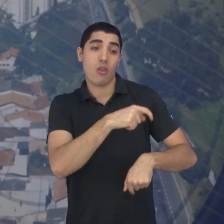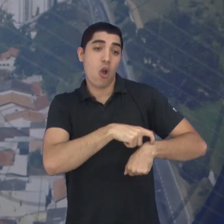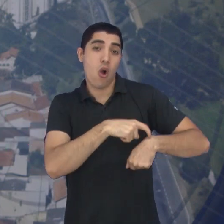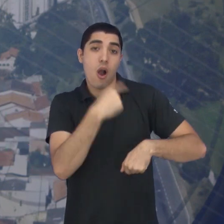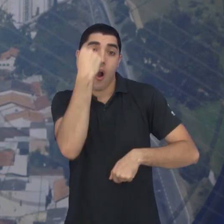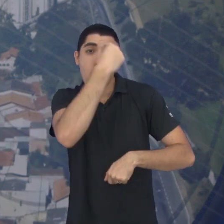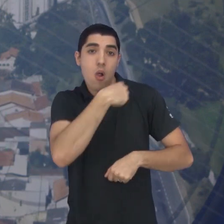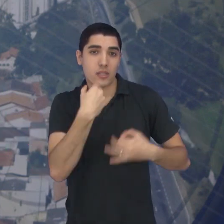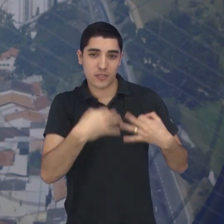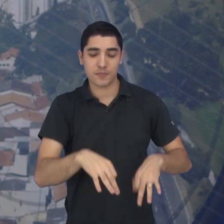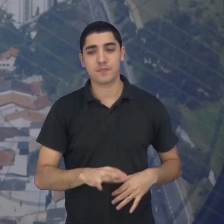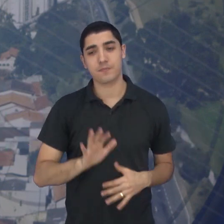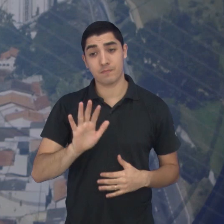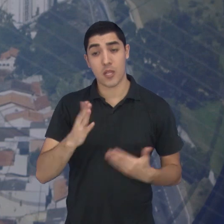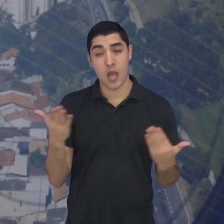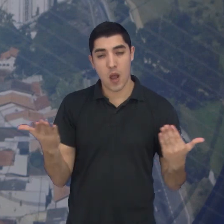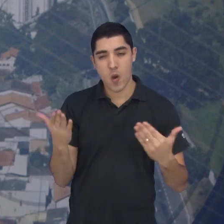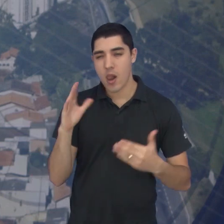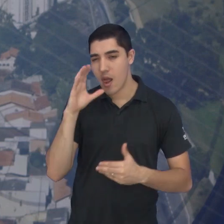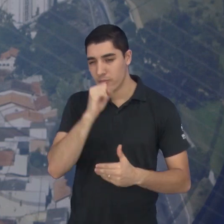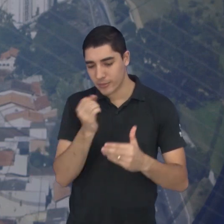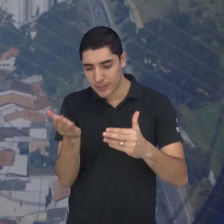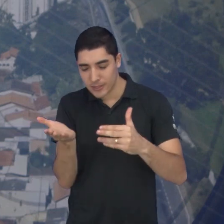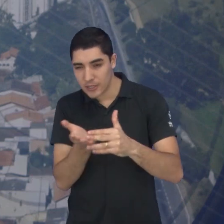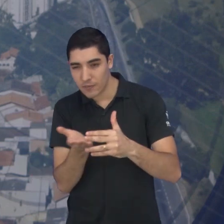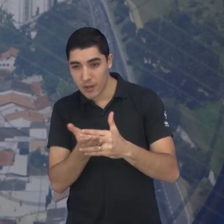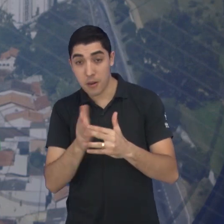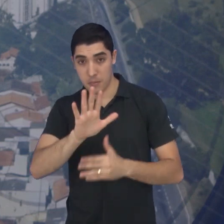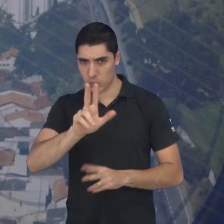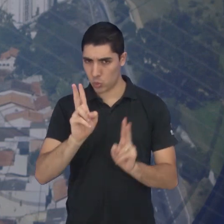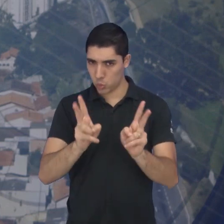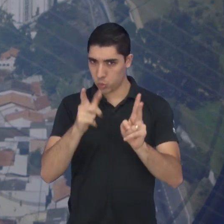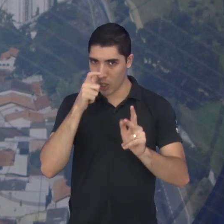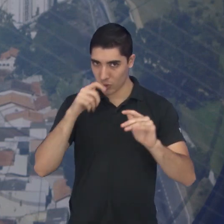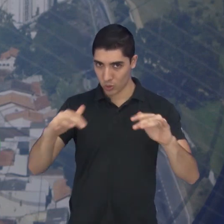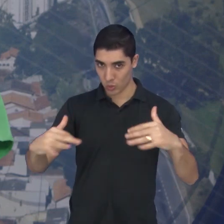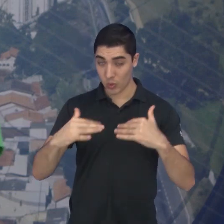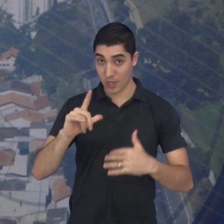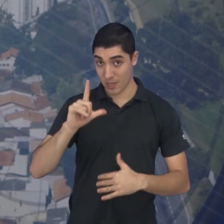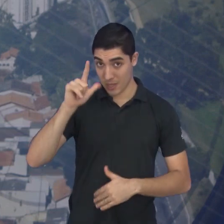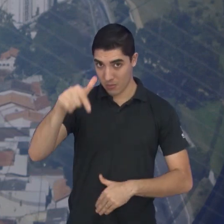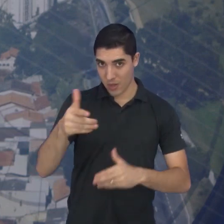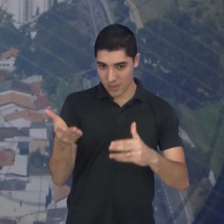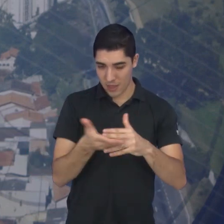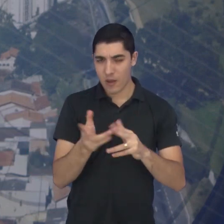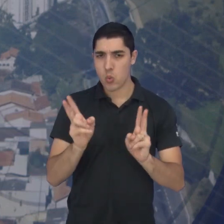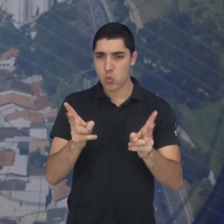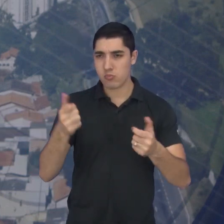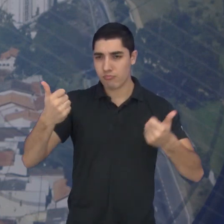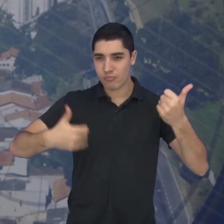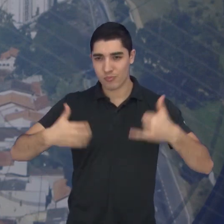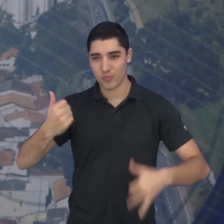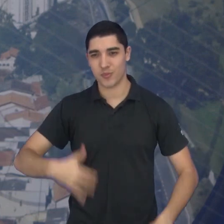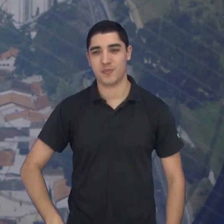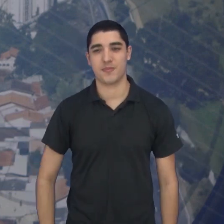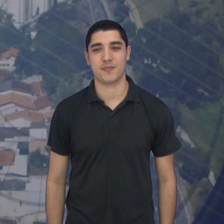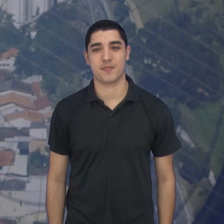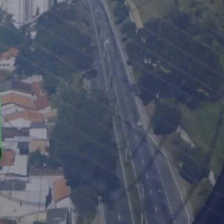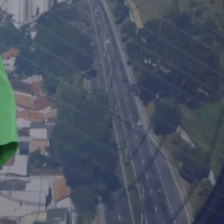vista também. Bom, a gente vai fazer um rápido break, mas fiquem com a gente porque ainda tem muito mais discussão. Voltamos já